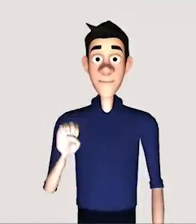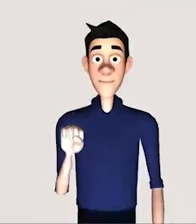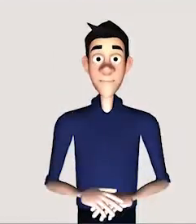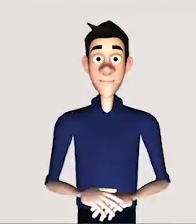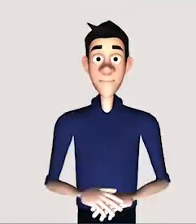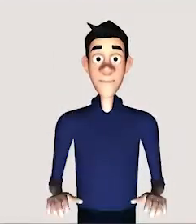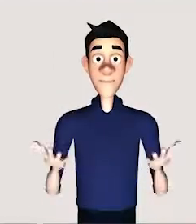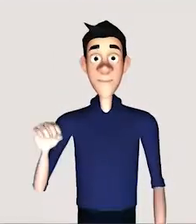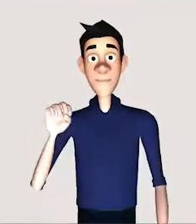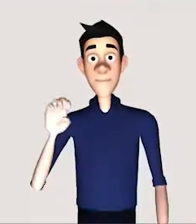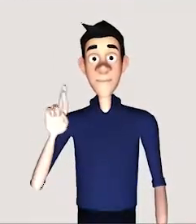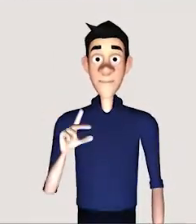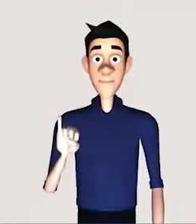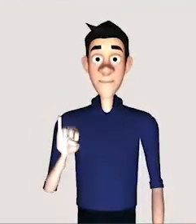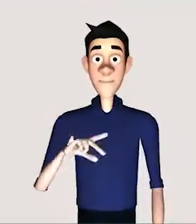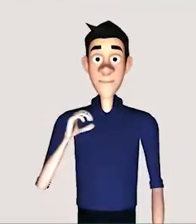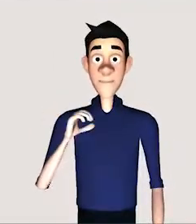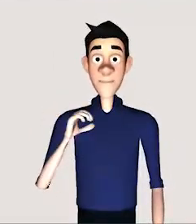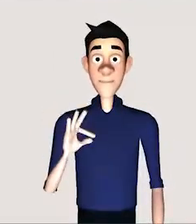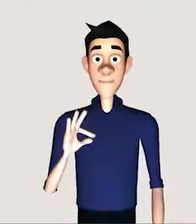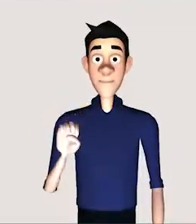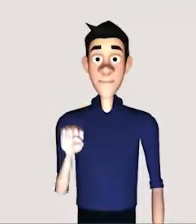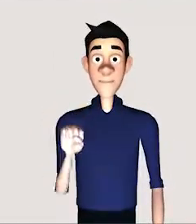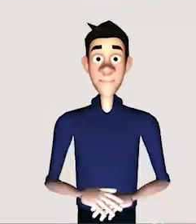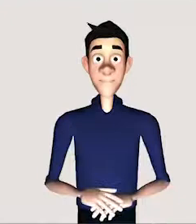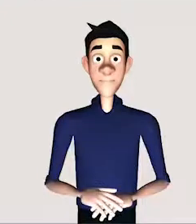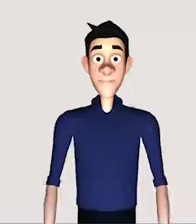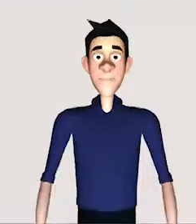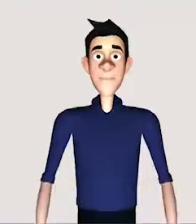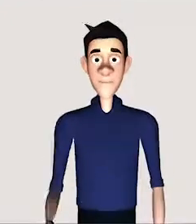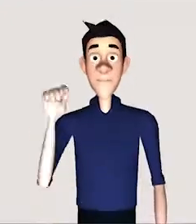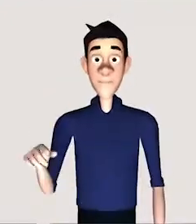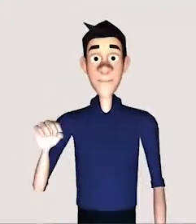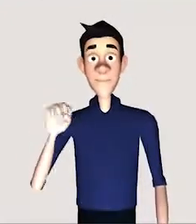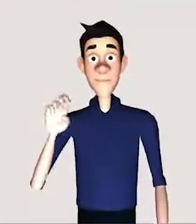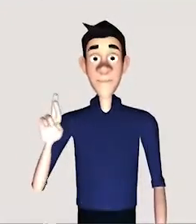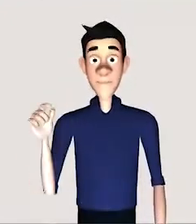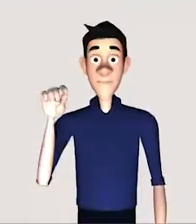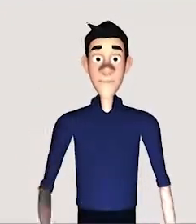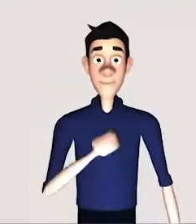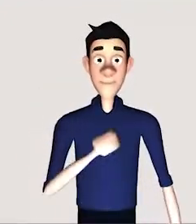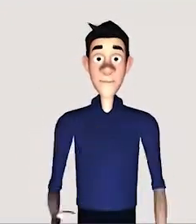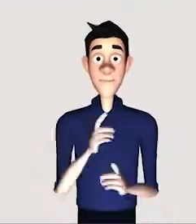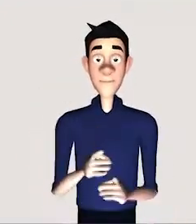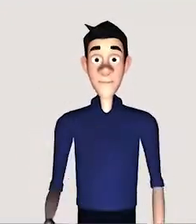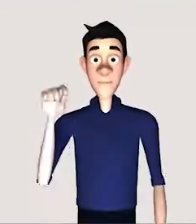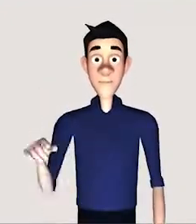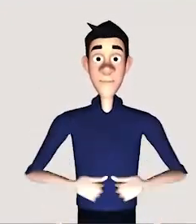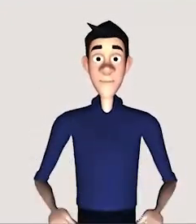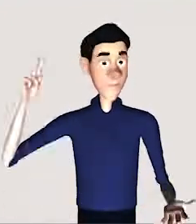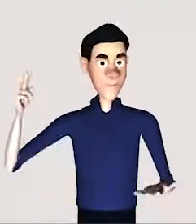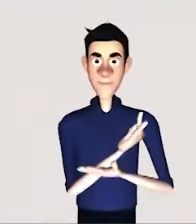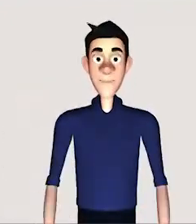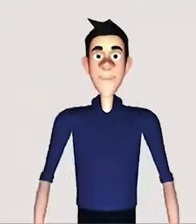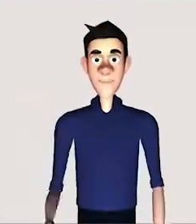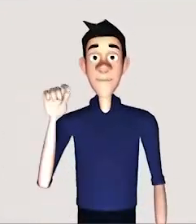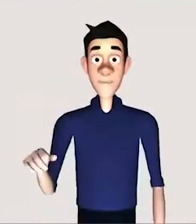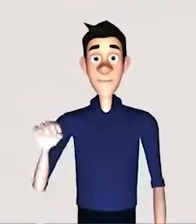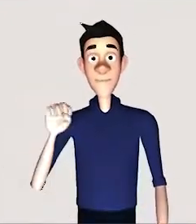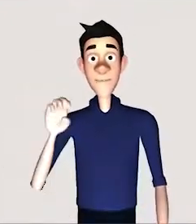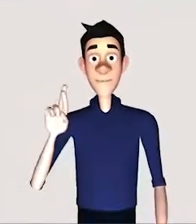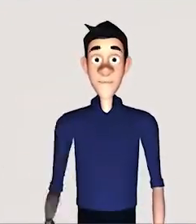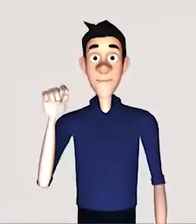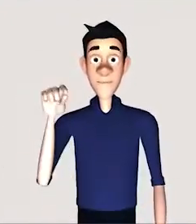não tenho visitante de baixa ou de alta escolaridade, como no exemplo que a gente citou. Eu imagino que isso seja porque a gente levantou